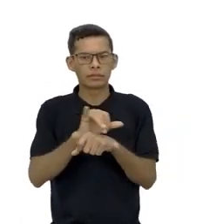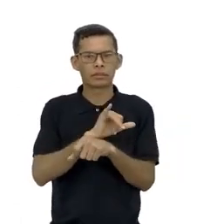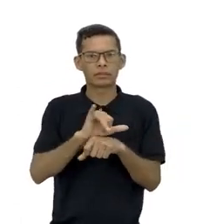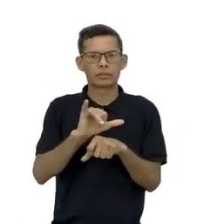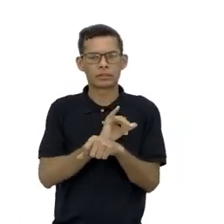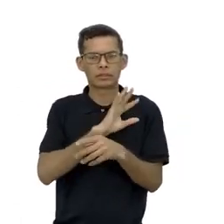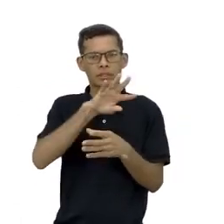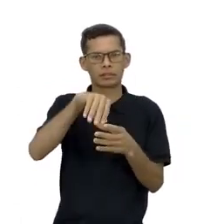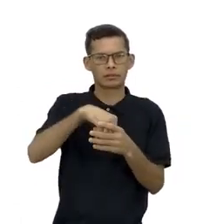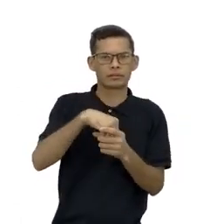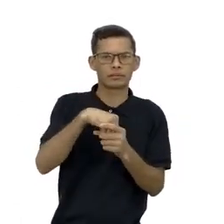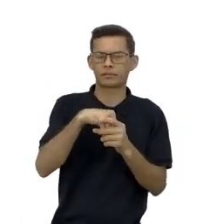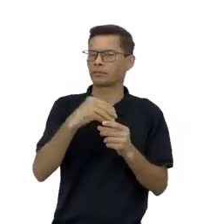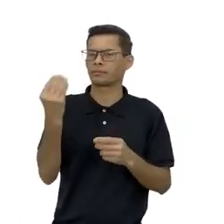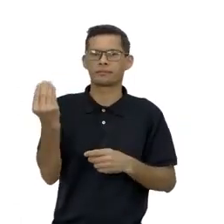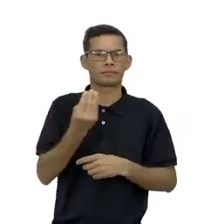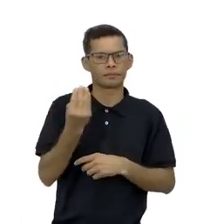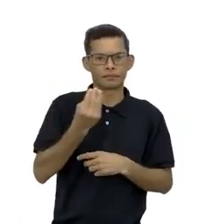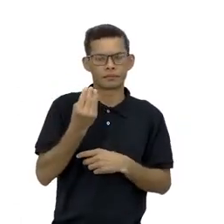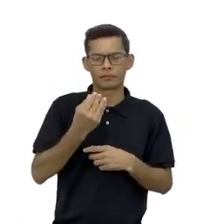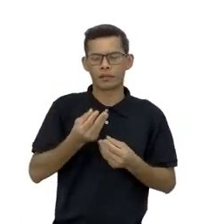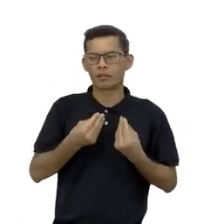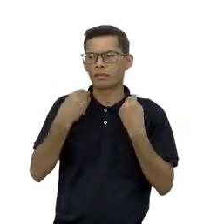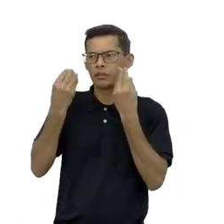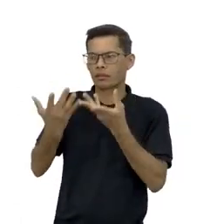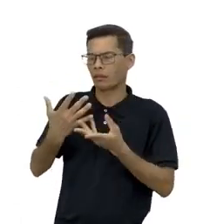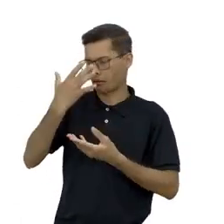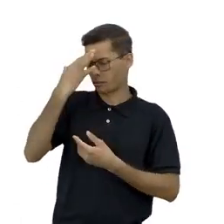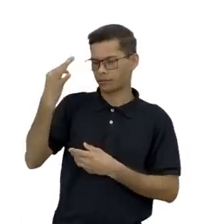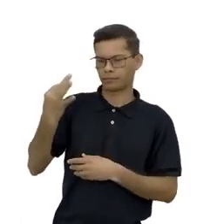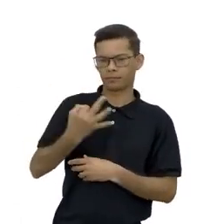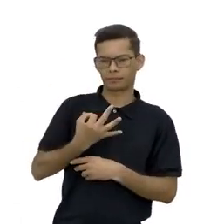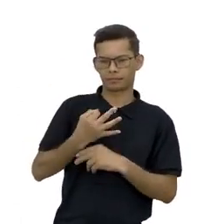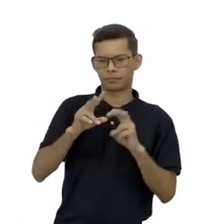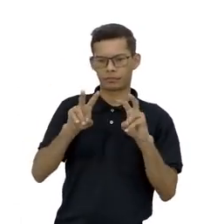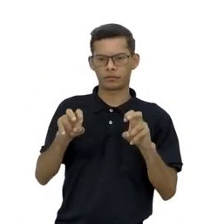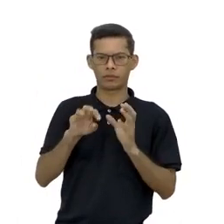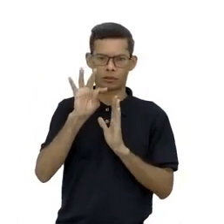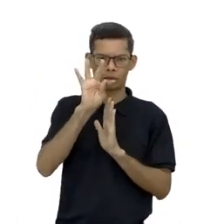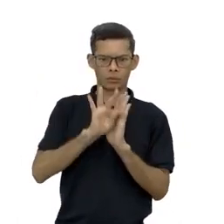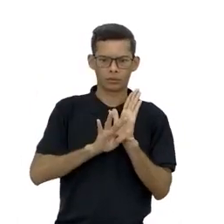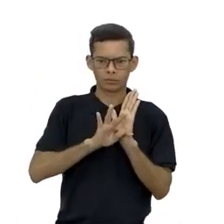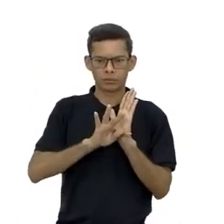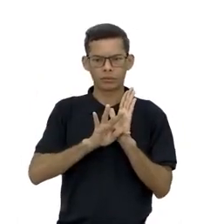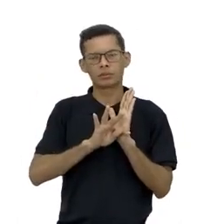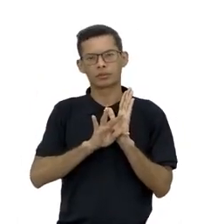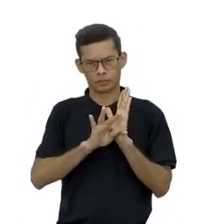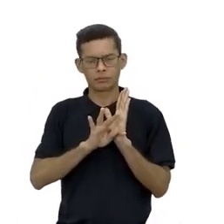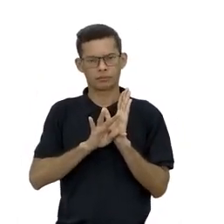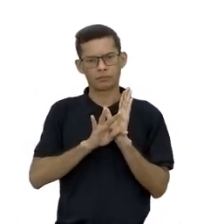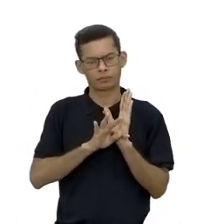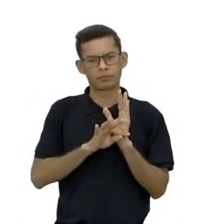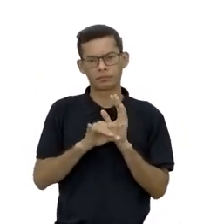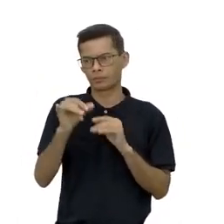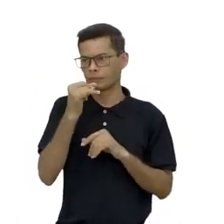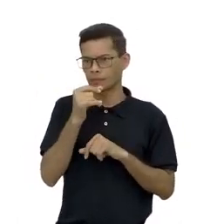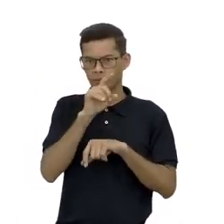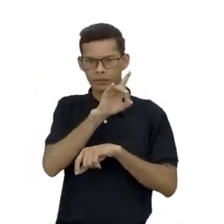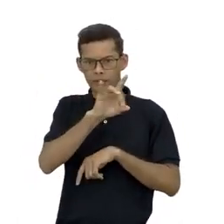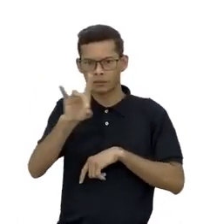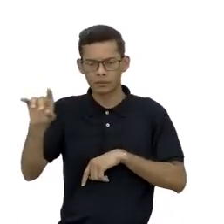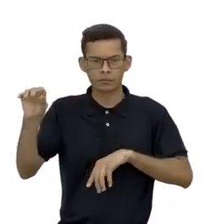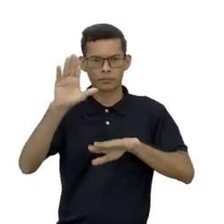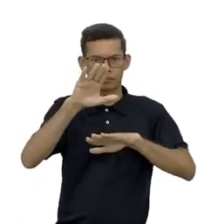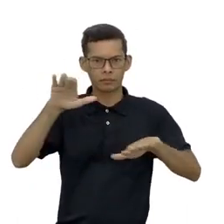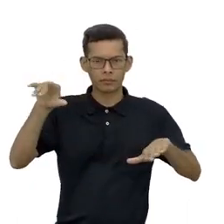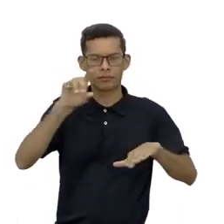sendo empregadas para compreender aquele texto, né? Ou seja, os expedientes que, como leitor, nós